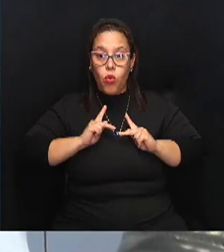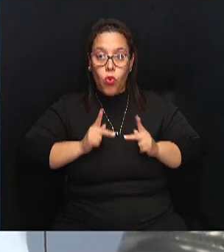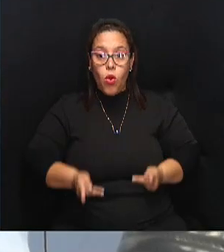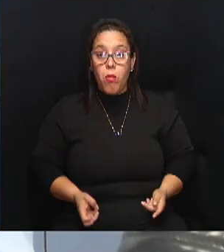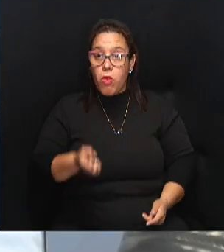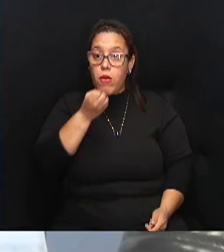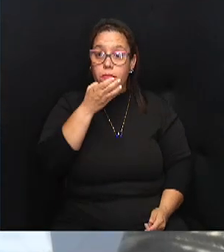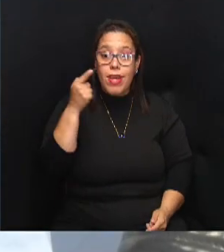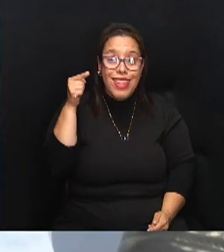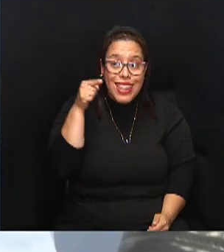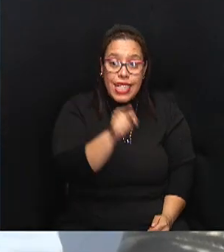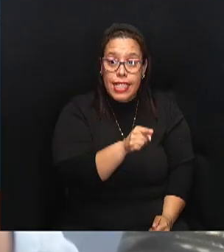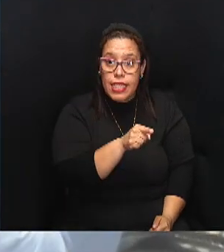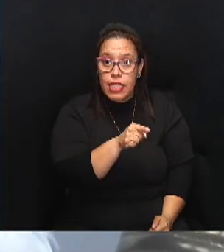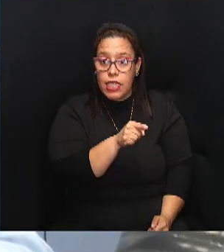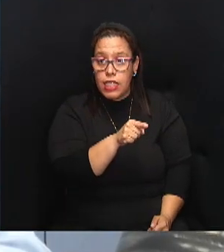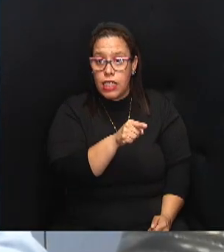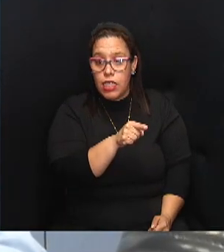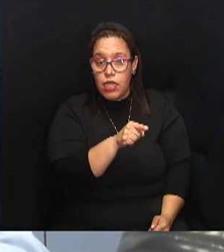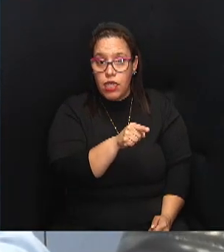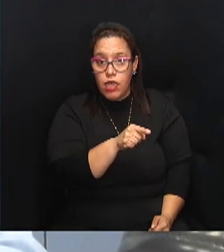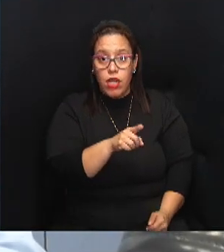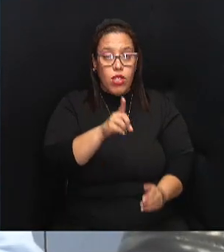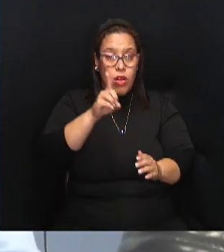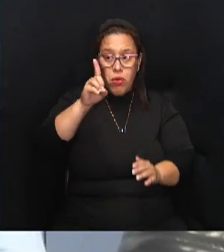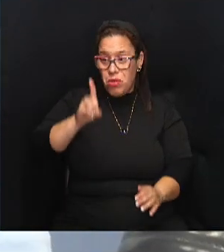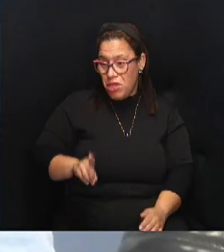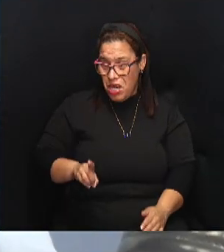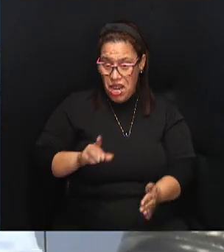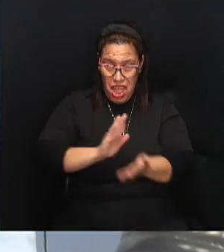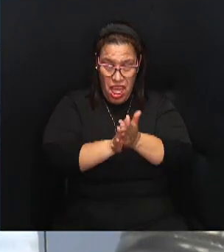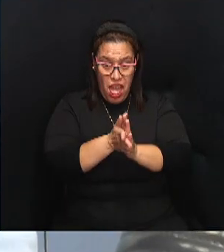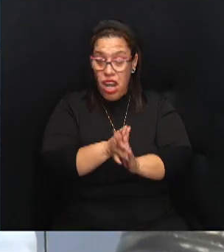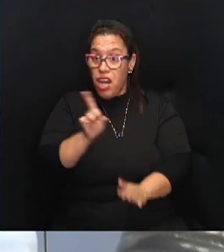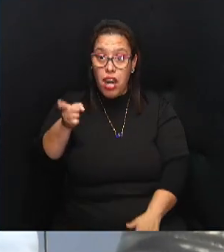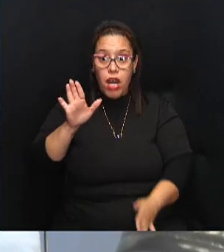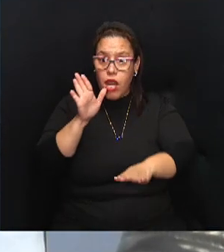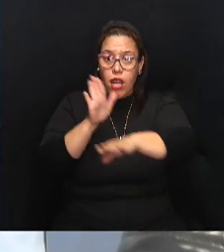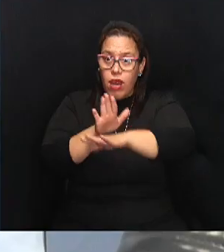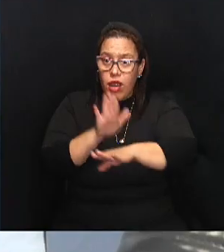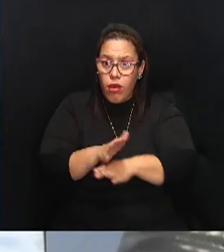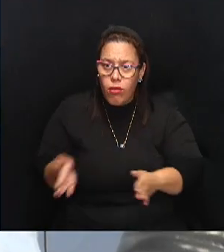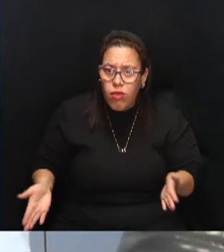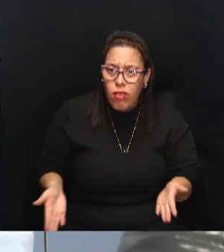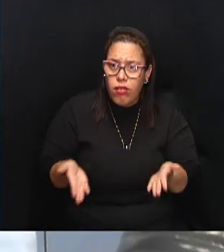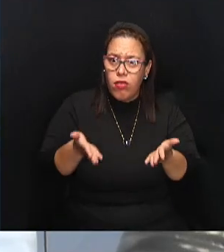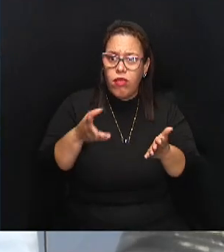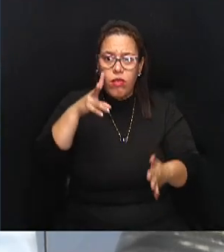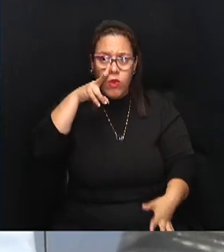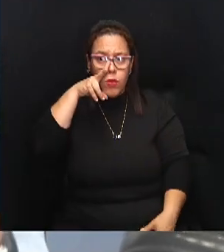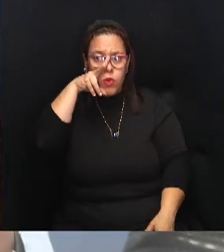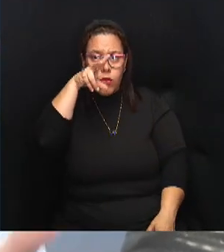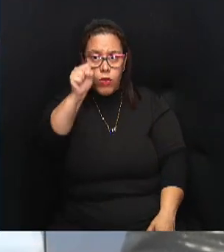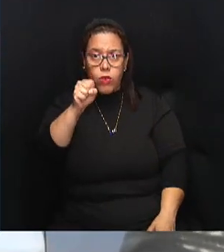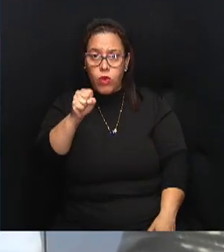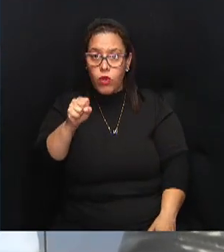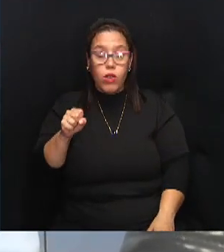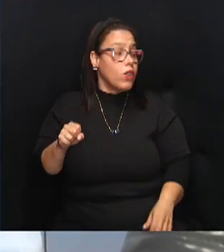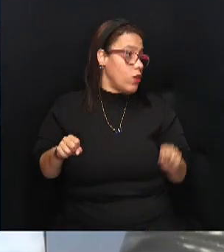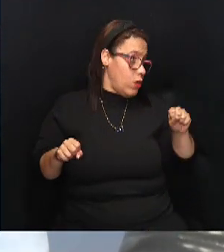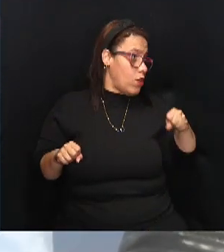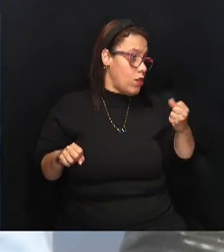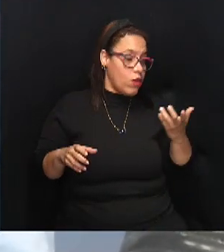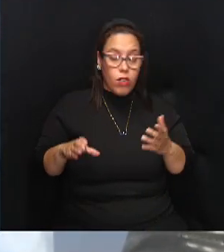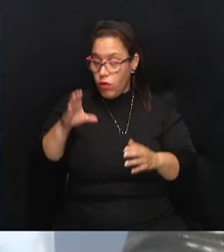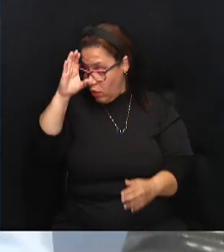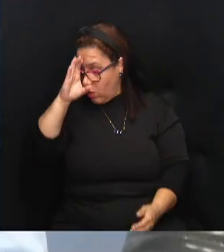dela mesmo. E aí não é infringir o direito dela, não é isso. É ajudá-la. Pelo contrário, é fortalecer a sua cidadania. Né?